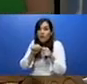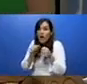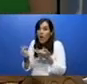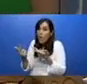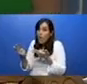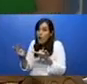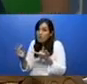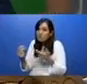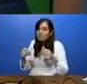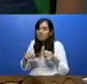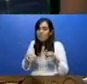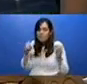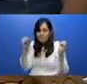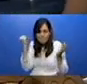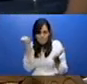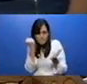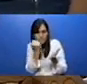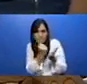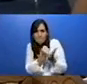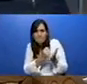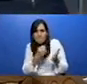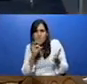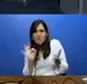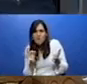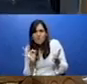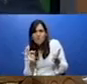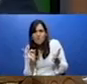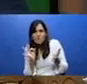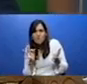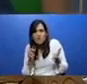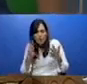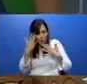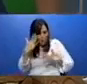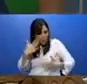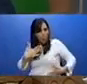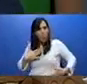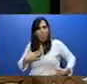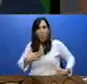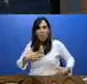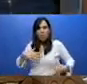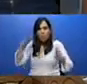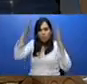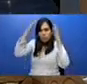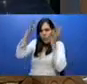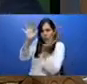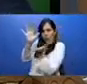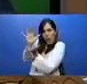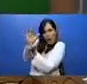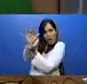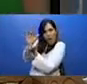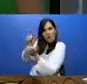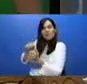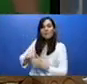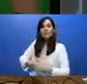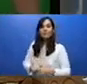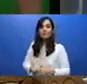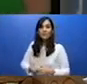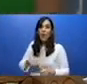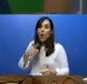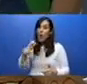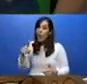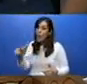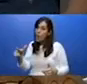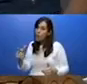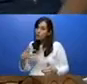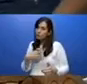forma perfeita este animal, o corpo dele, tudo de forma virtual, tá? Outros vestígios podem